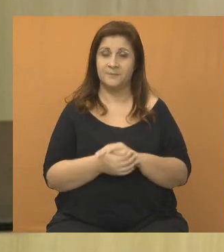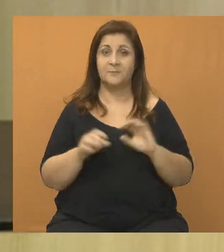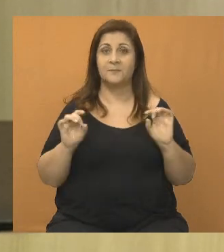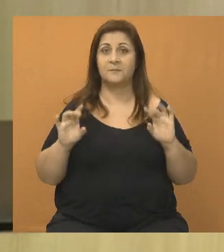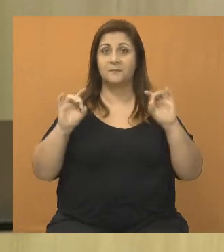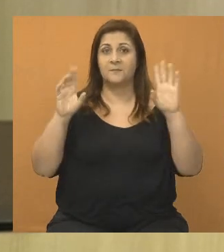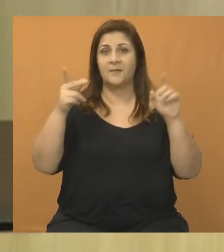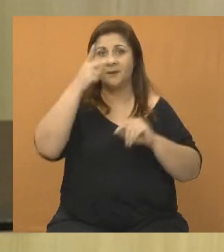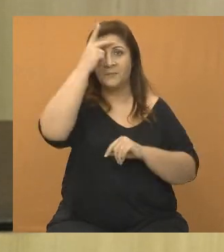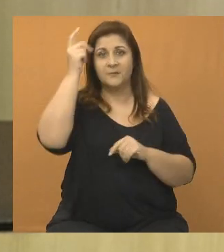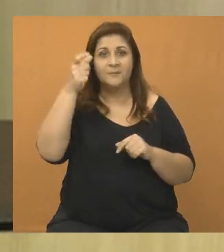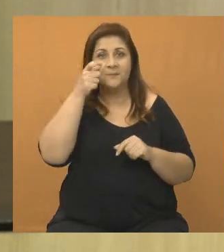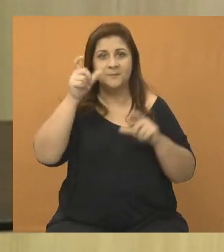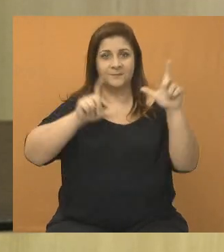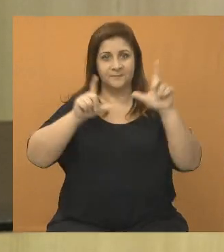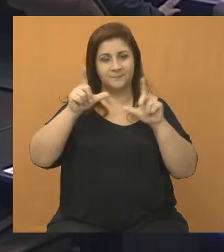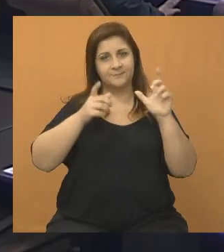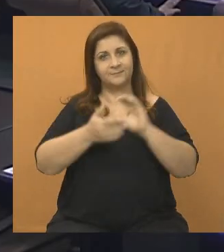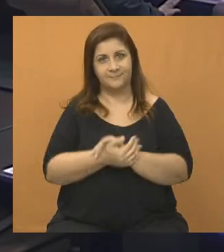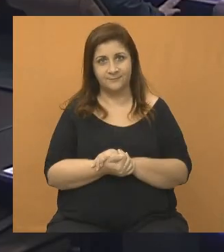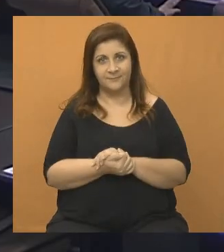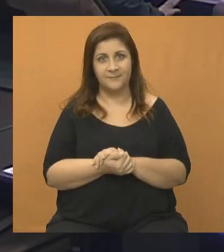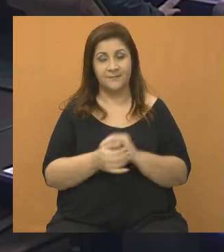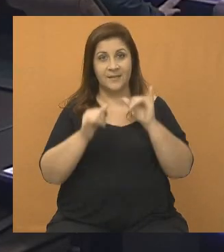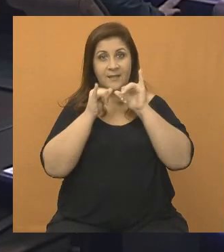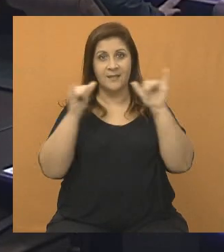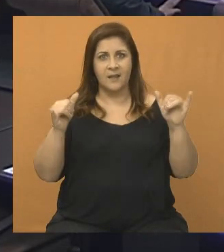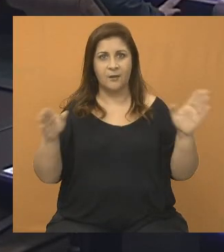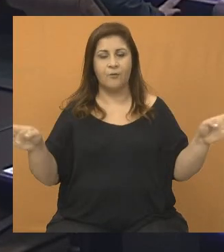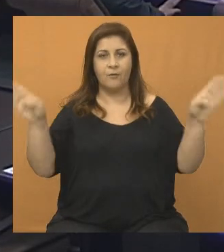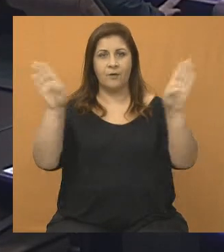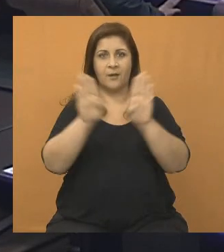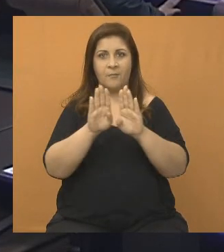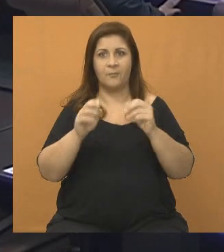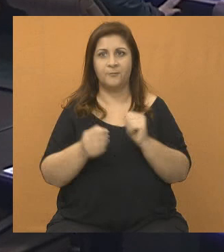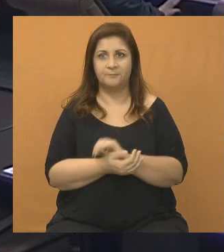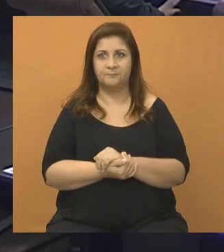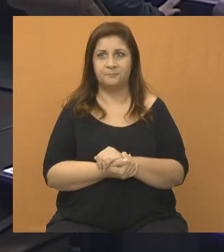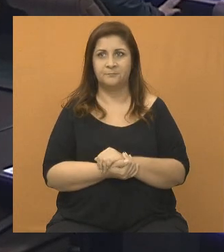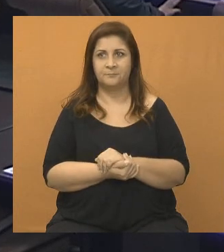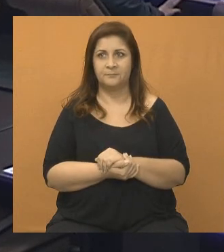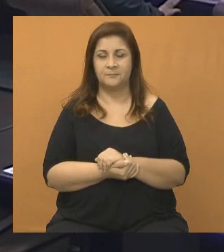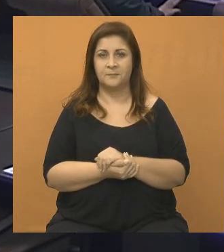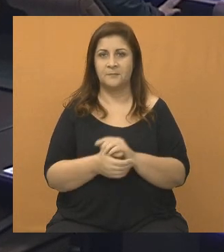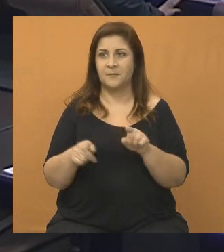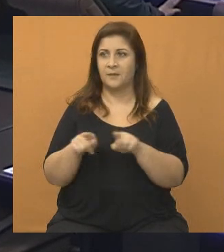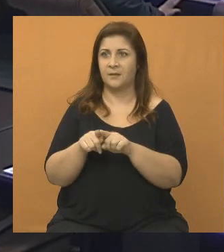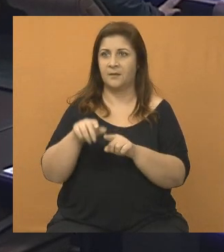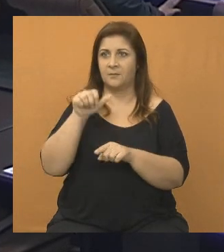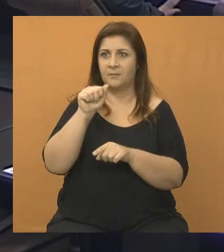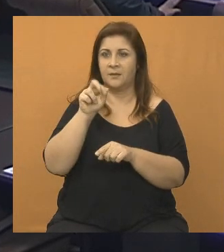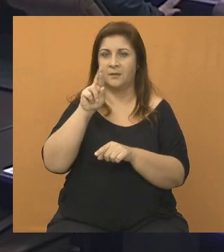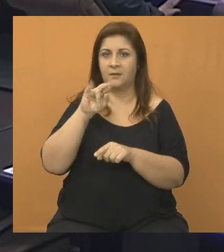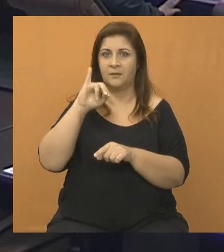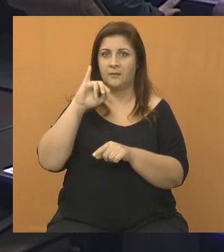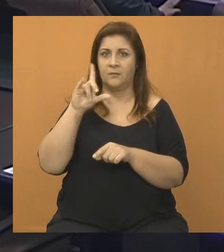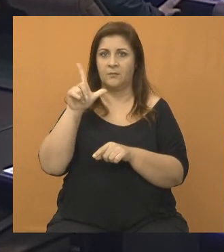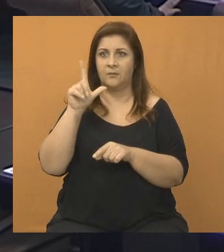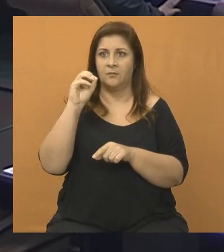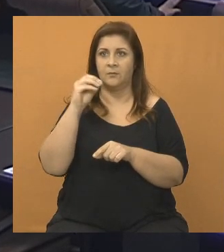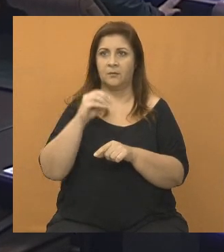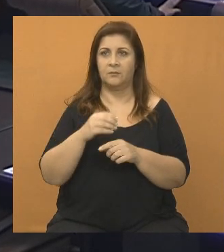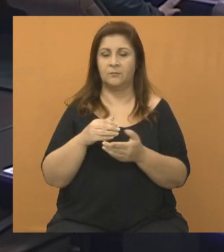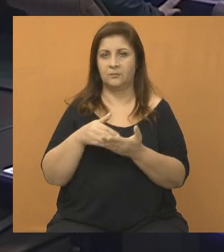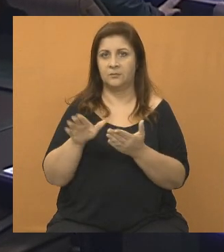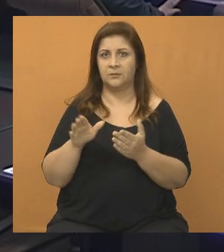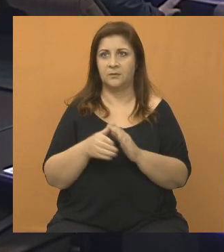munícipes que nos acompanham pela TV Câmara. E declaro encerrado. E o Arildo também saiu porque teve um compromisso. Também,